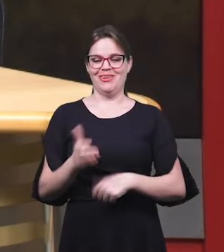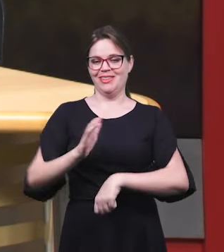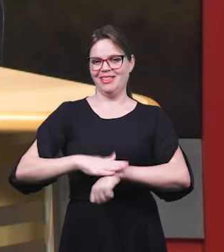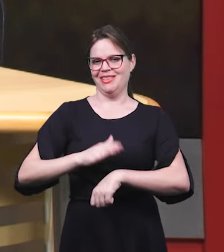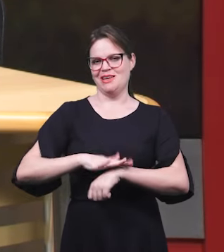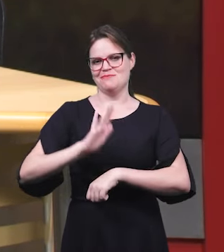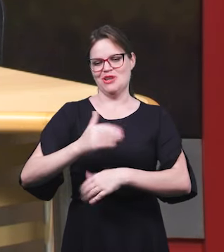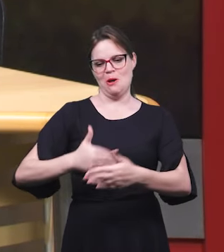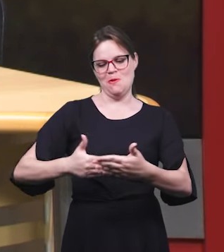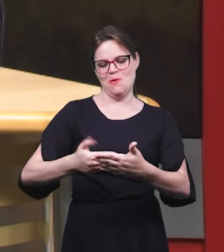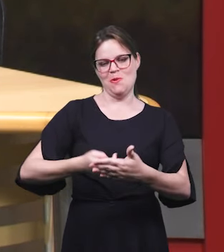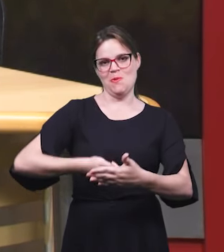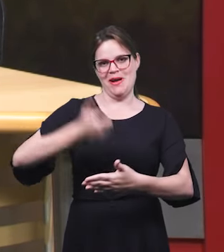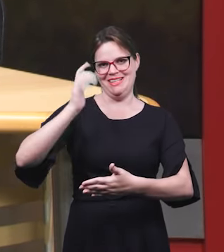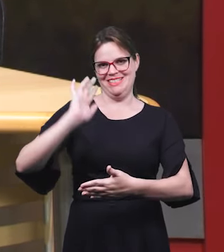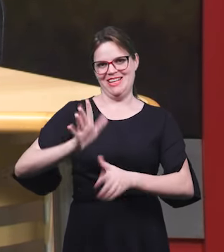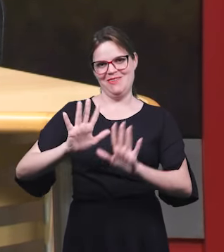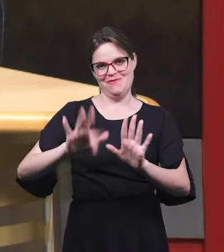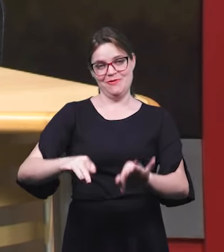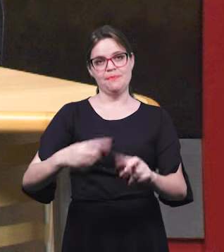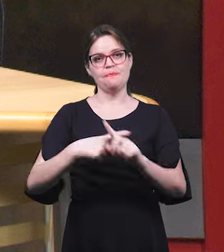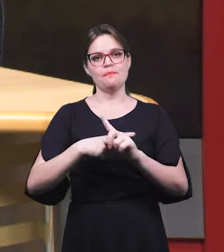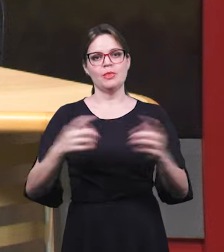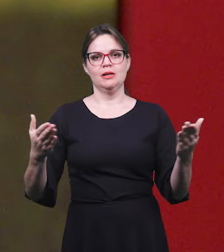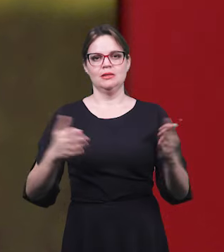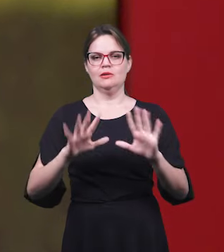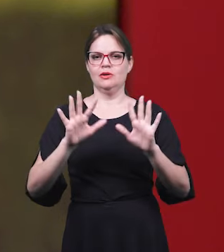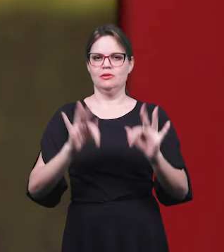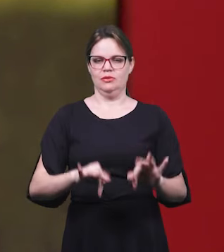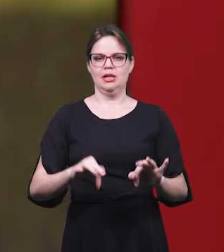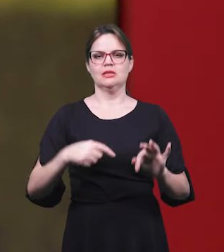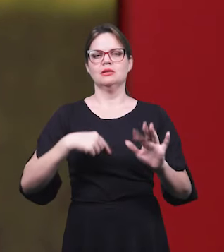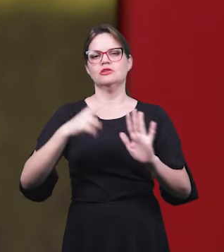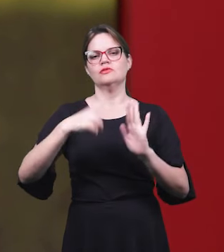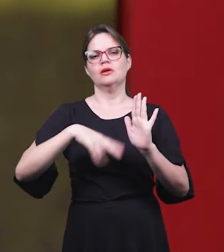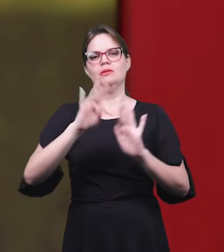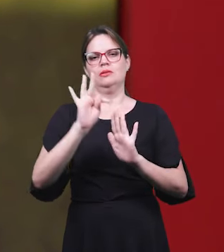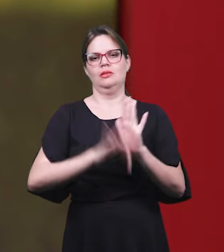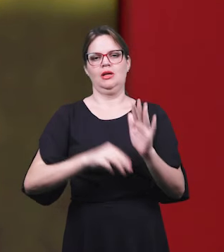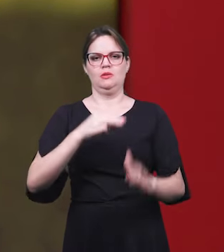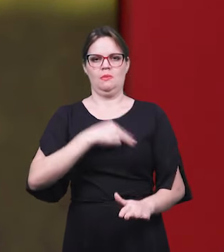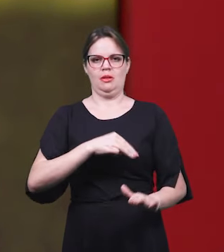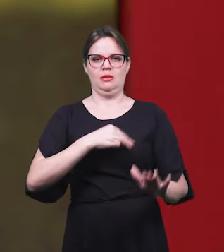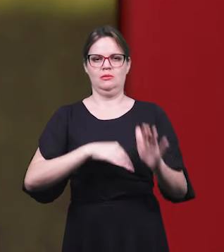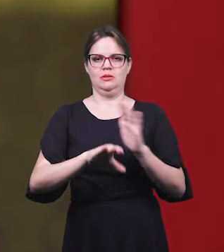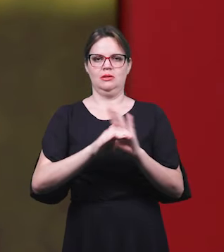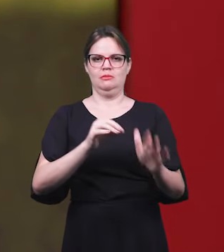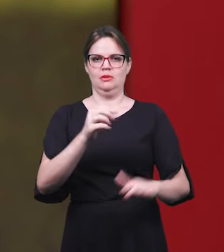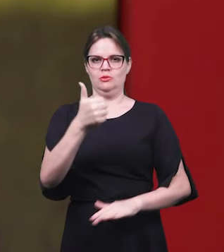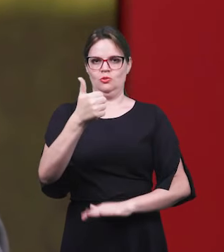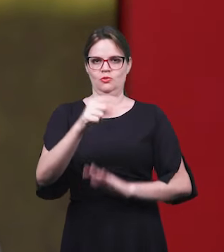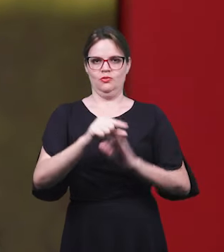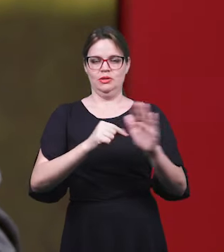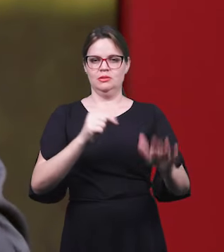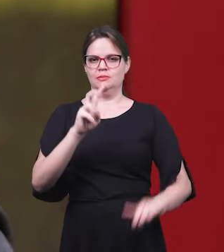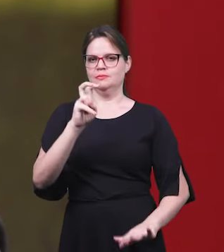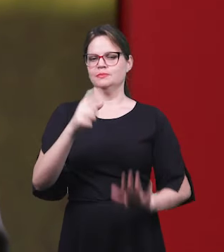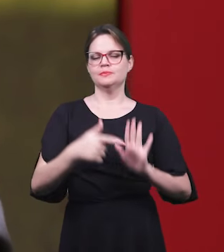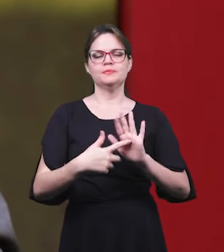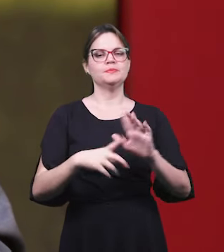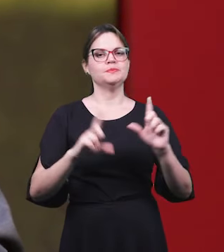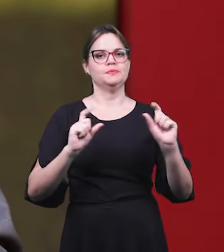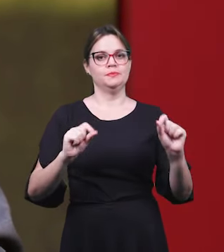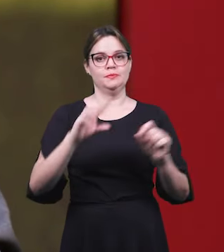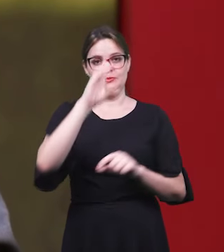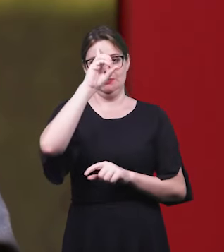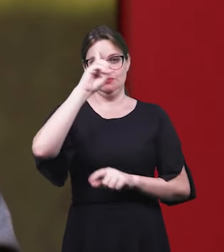já está no limite, mas eu quero fechar esse programa com o livro de Mateus, capítulo 1, verso 5, mostrando que a